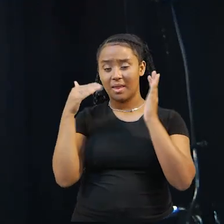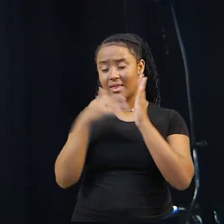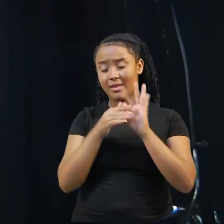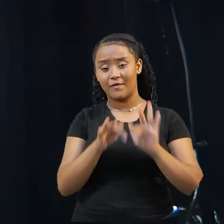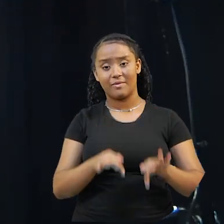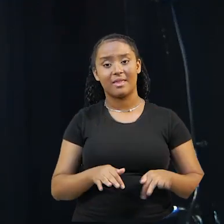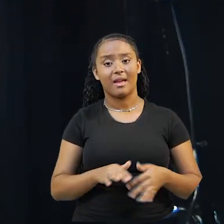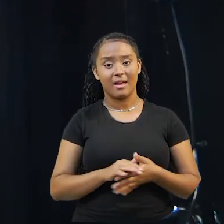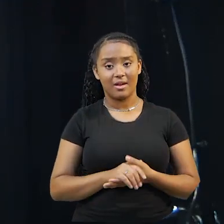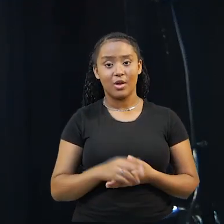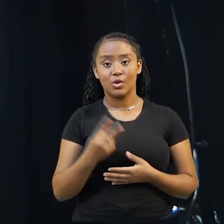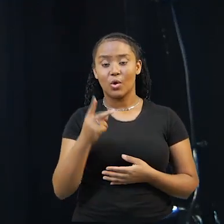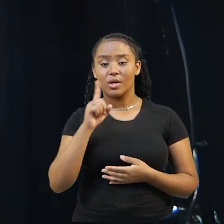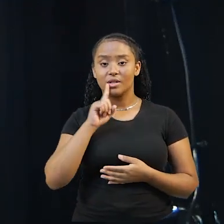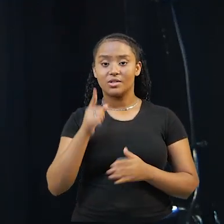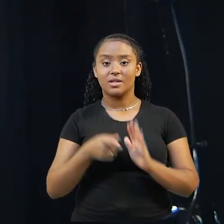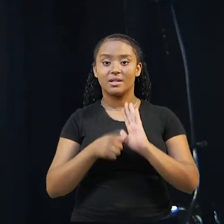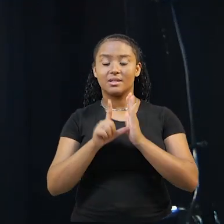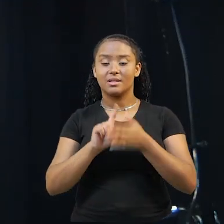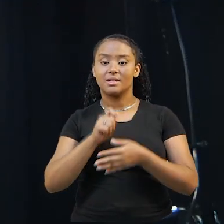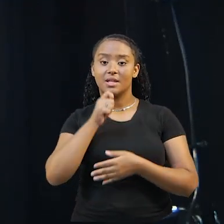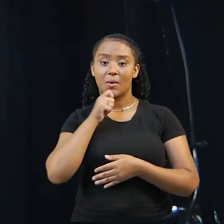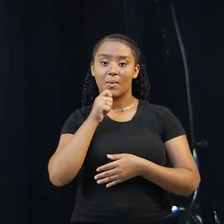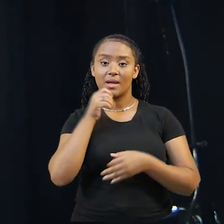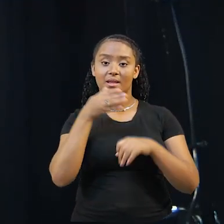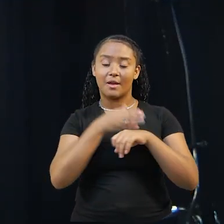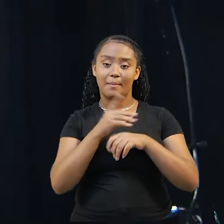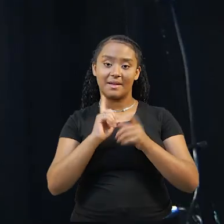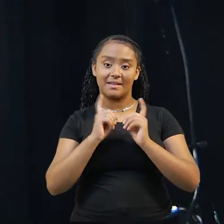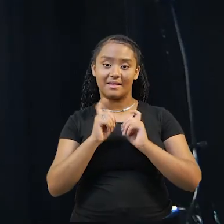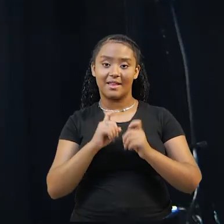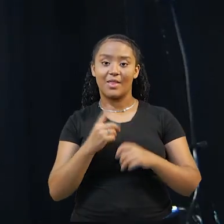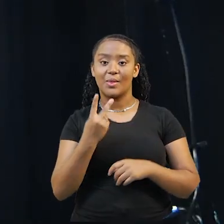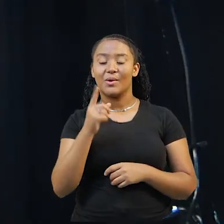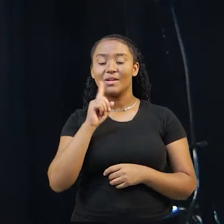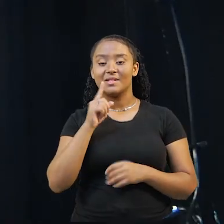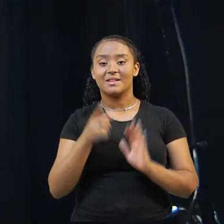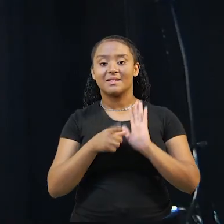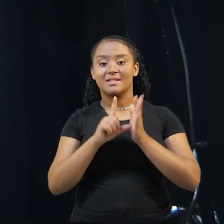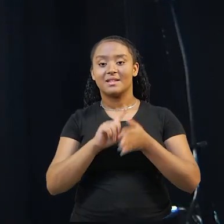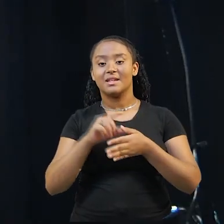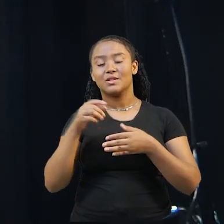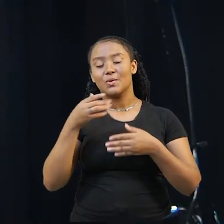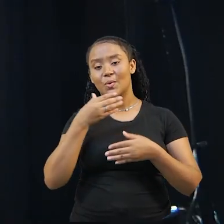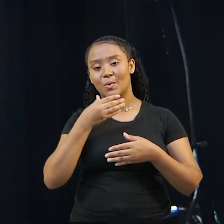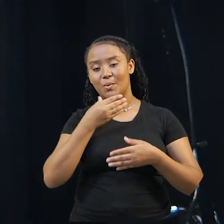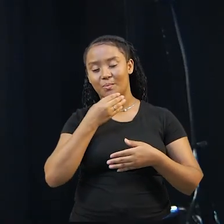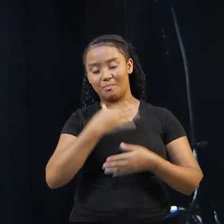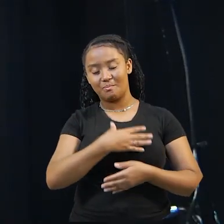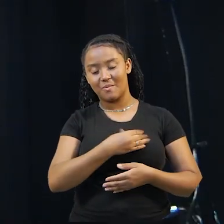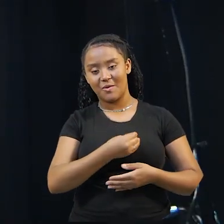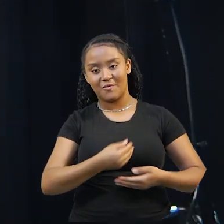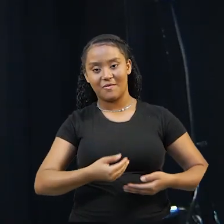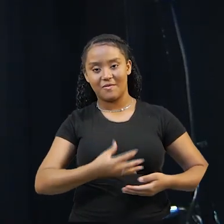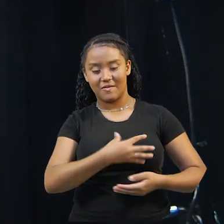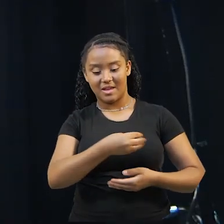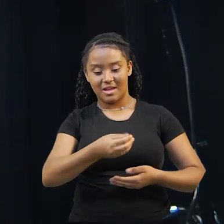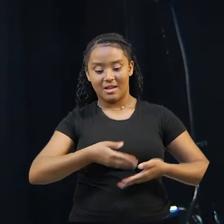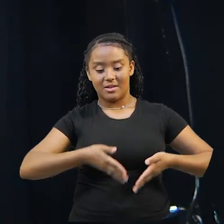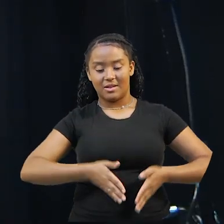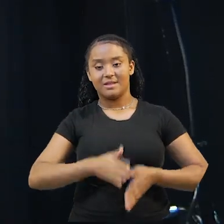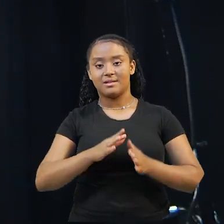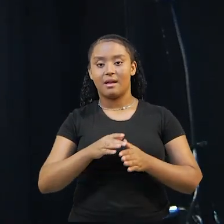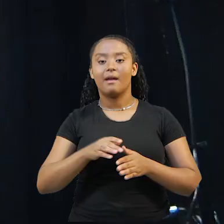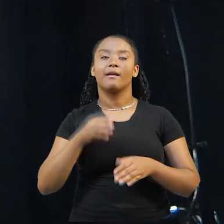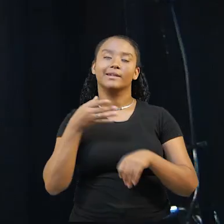até o finalzinho. 2 dias antes eu ainda estava fazendo reunião, 2 dias antes do Maurício nascer eu ainda estava fazendo reunião. Então acho que a